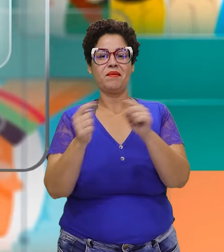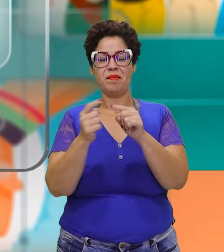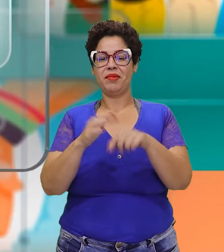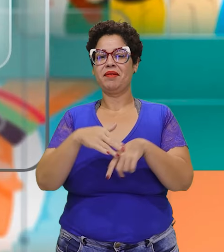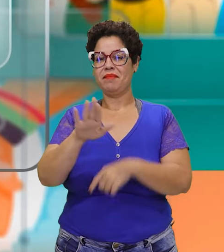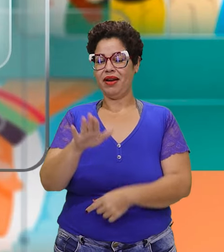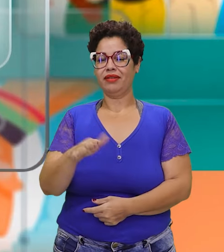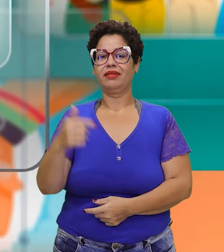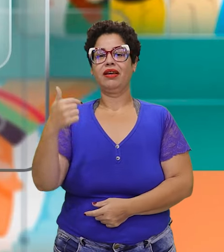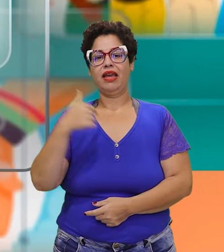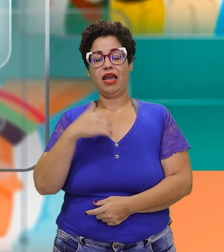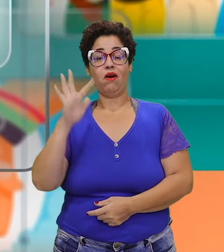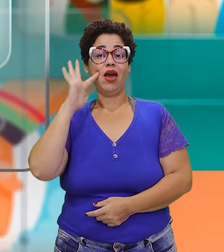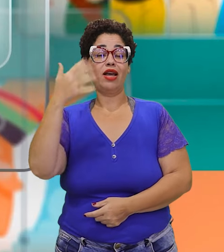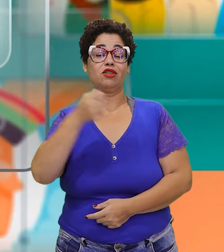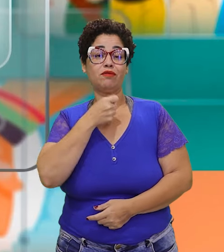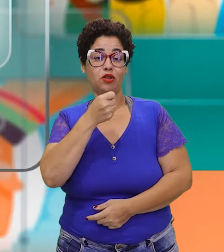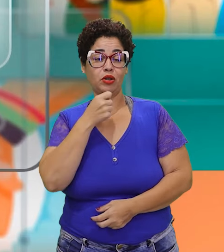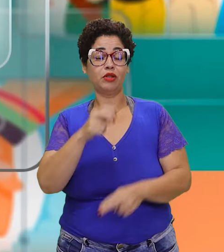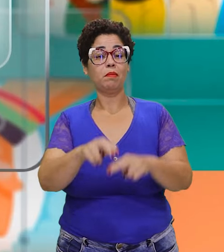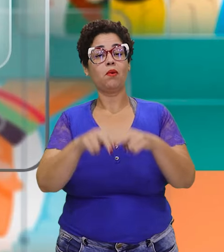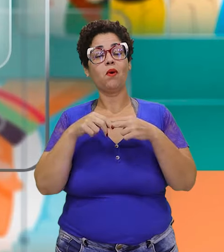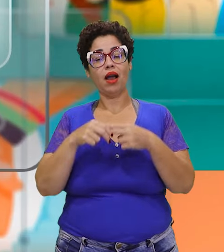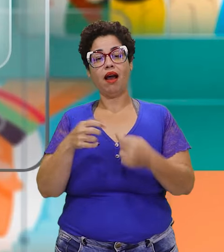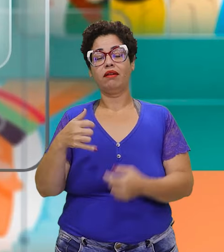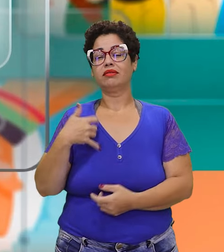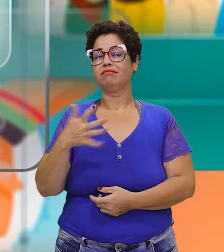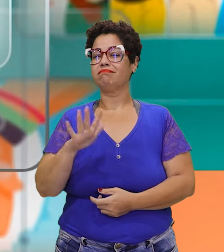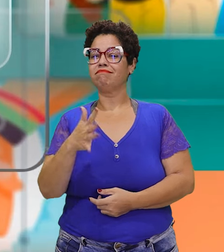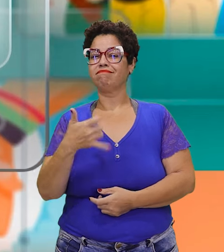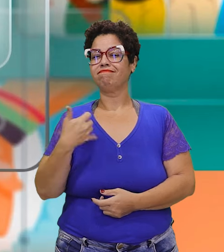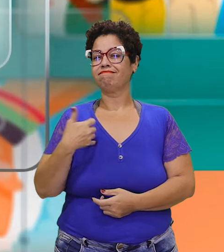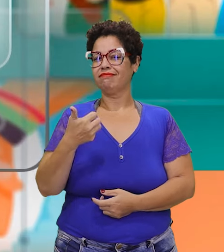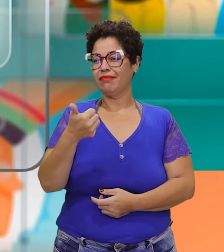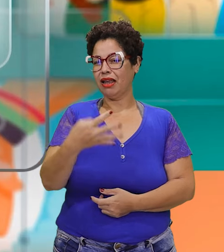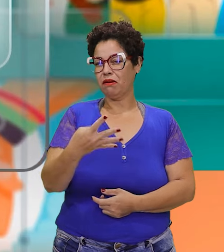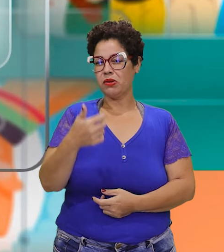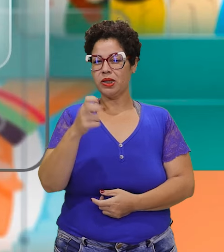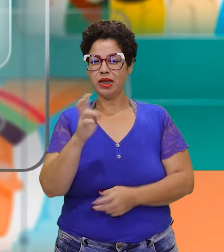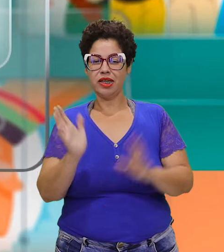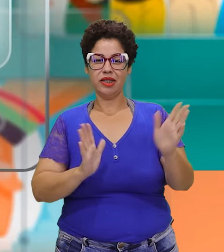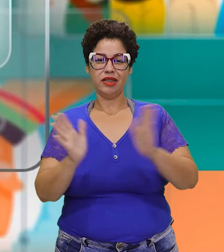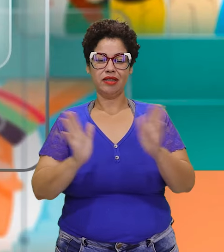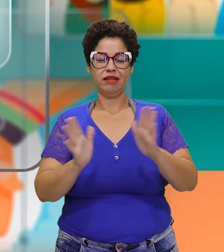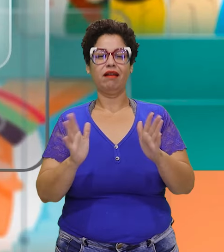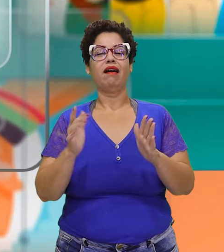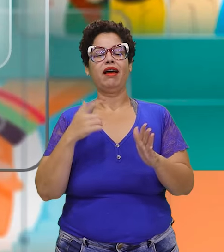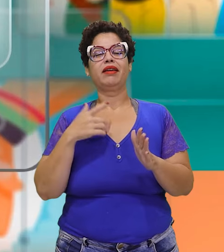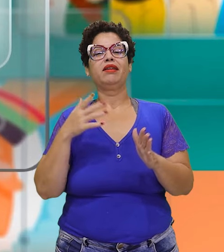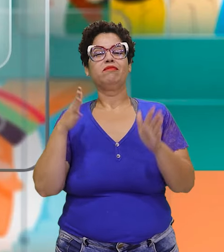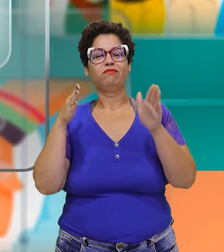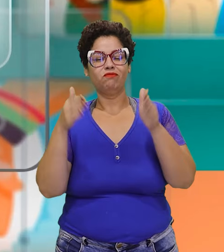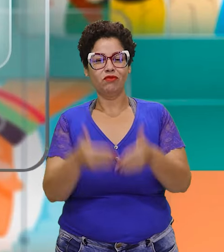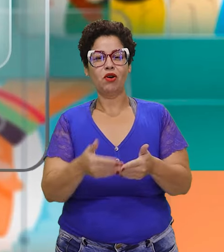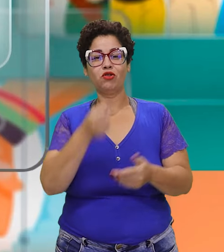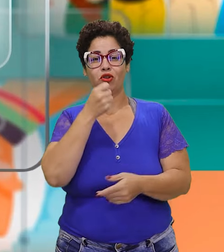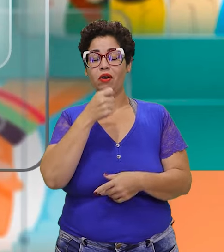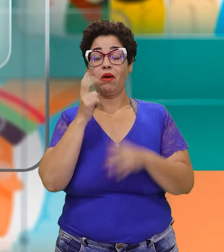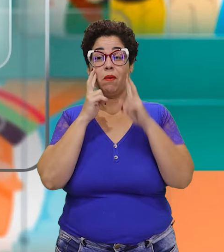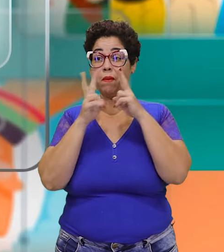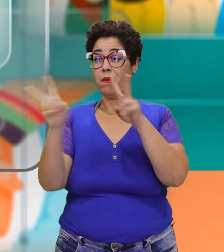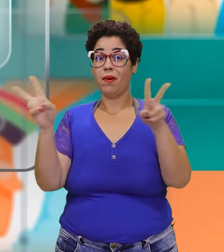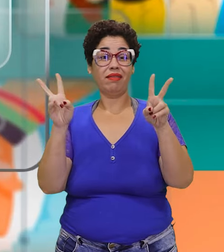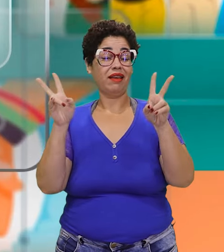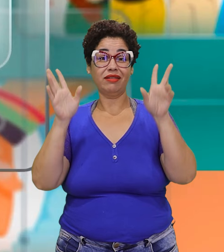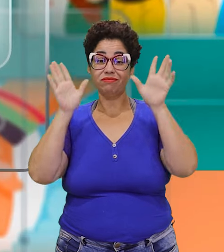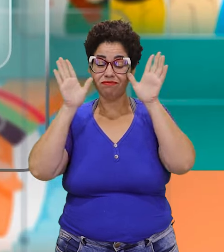sentido. Eu resolvo ser jornalista por volta dos 14, 15 anos, aí eu fecho em jornal, assim, não olho nem